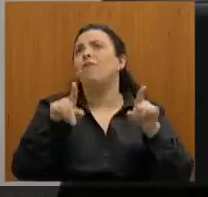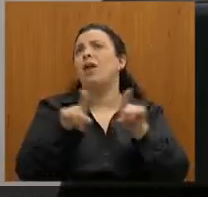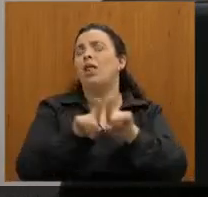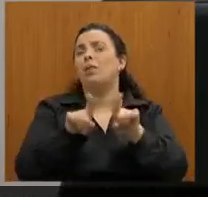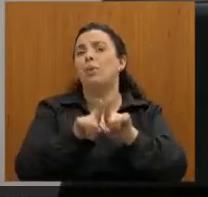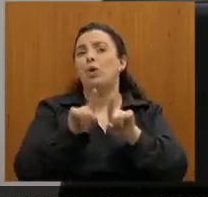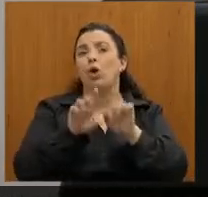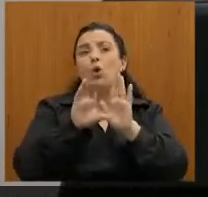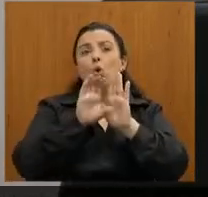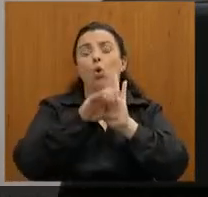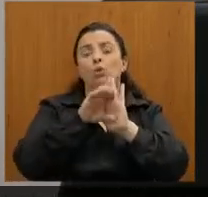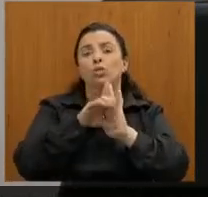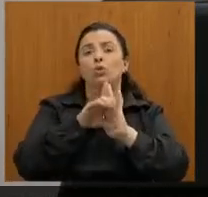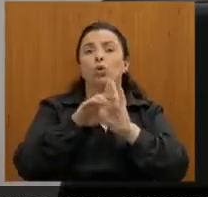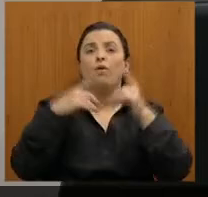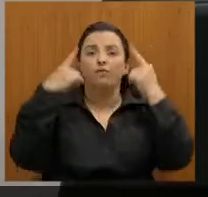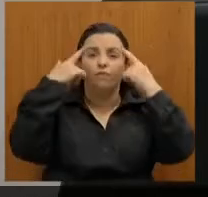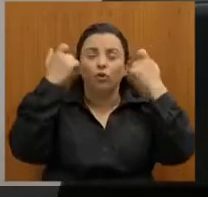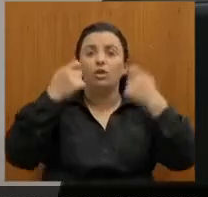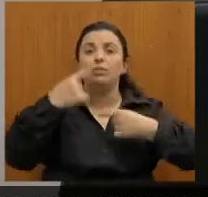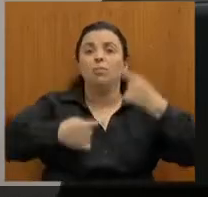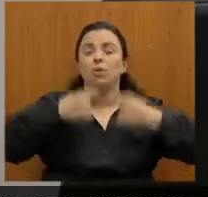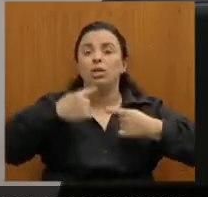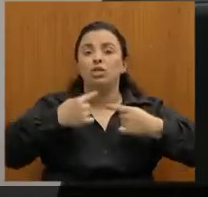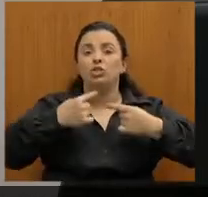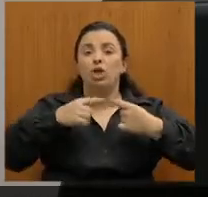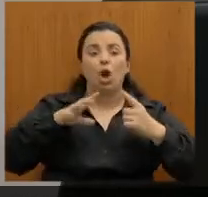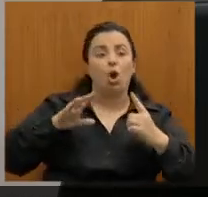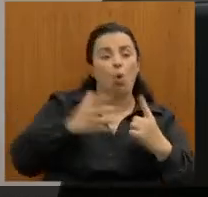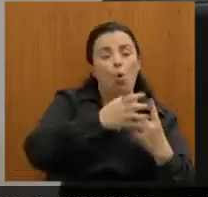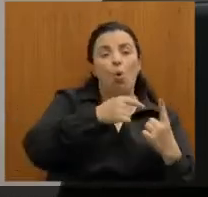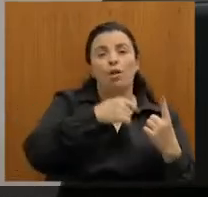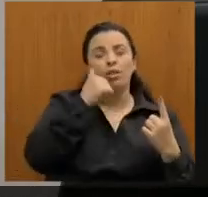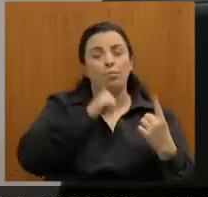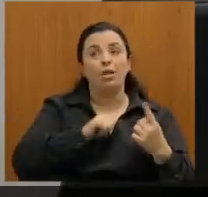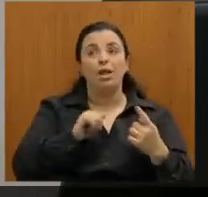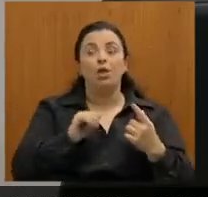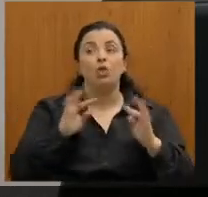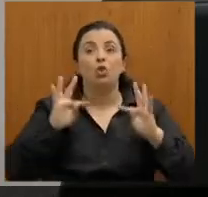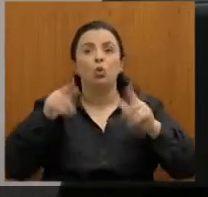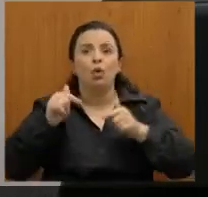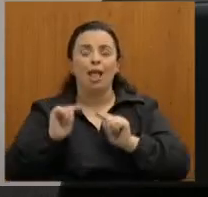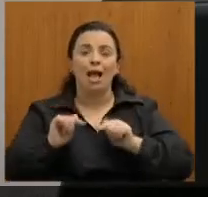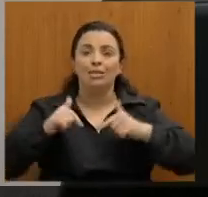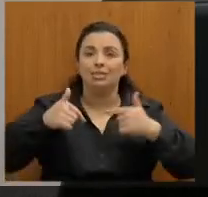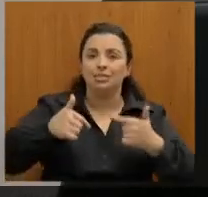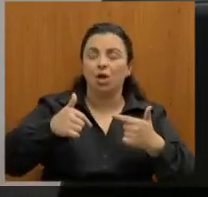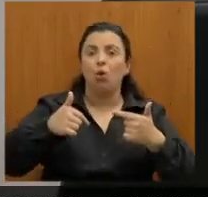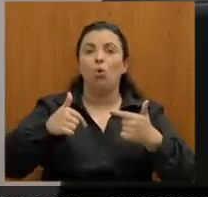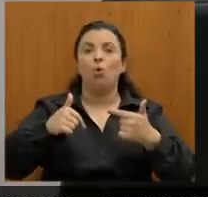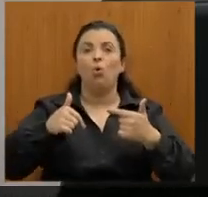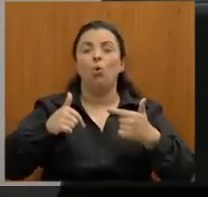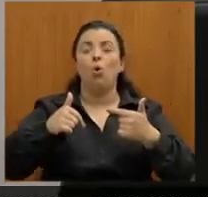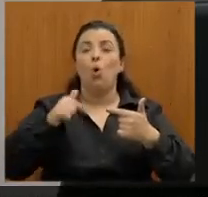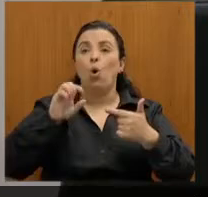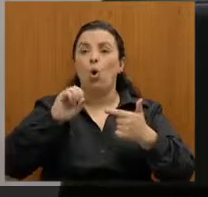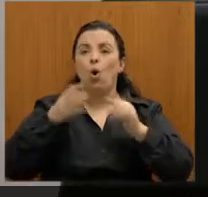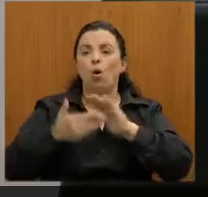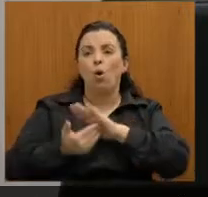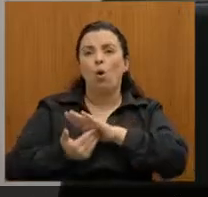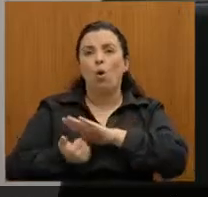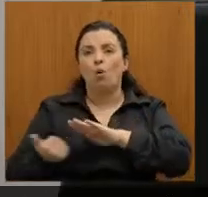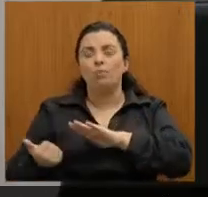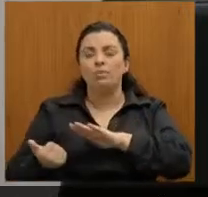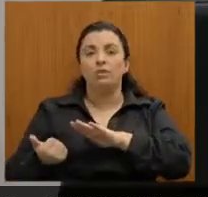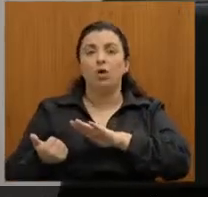conceito a violência política contra a mulher toda ação conduta ou omissão com a finalidade